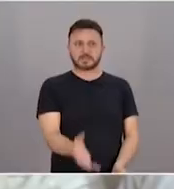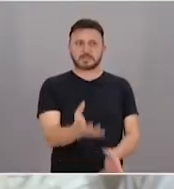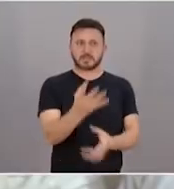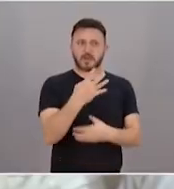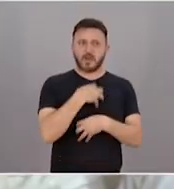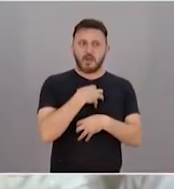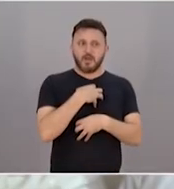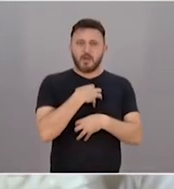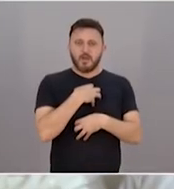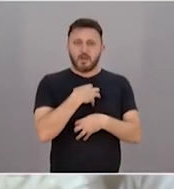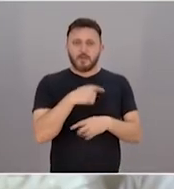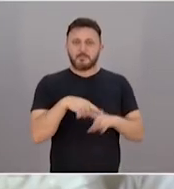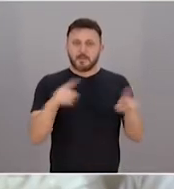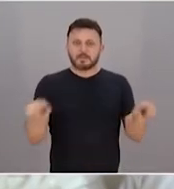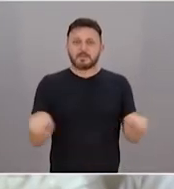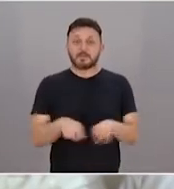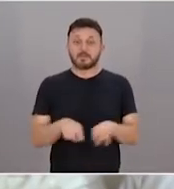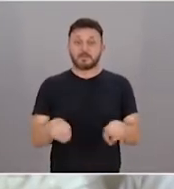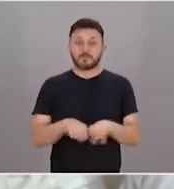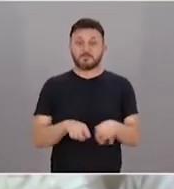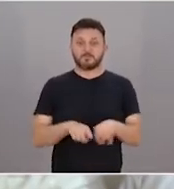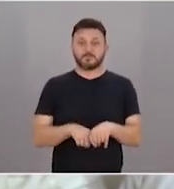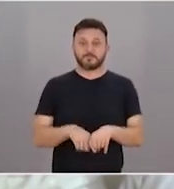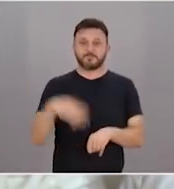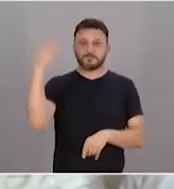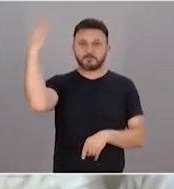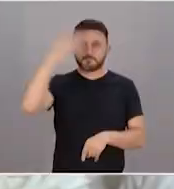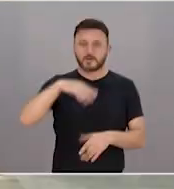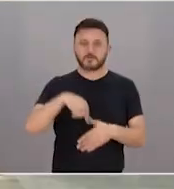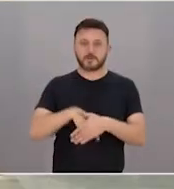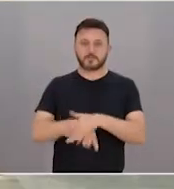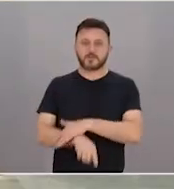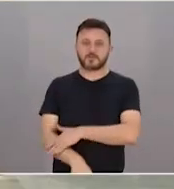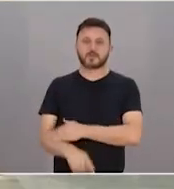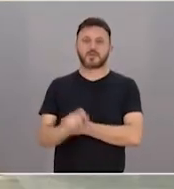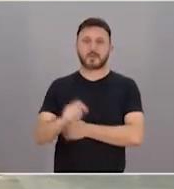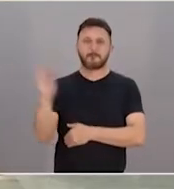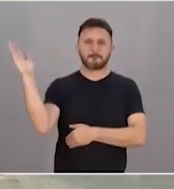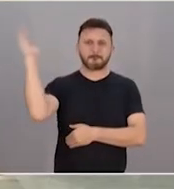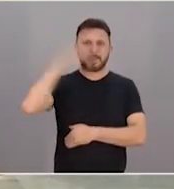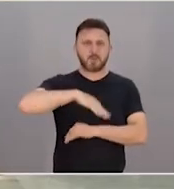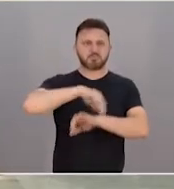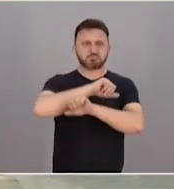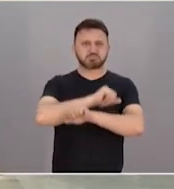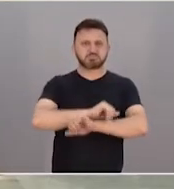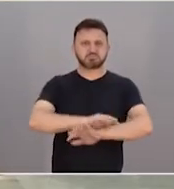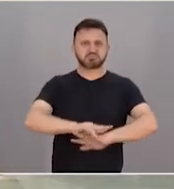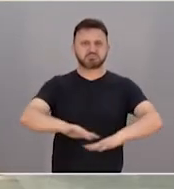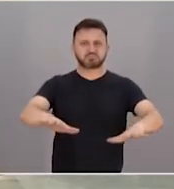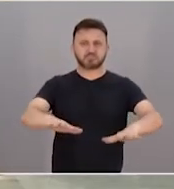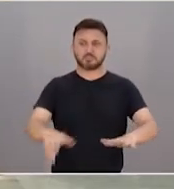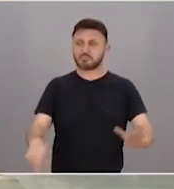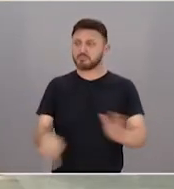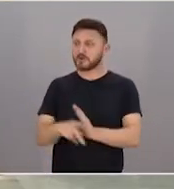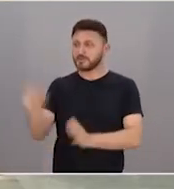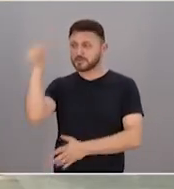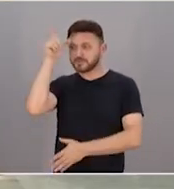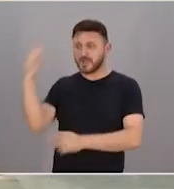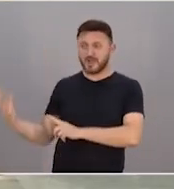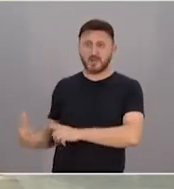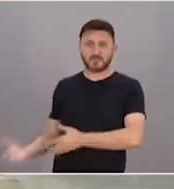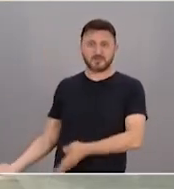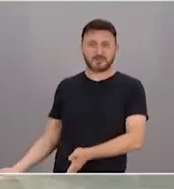hipersensibilidade, mas ao mesmo tempo, sinais de profunda malignidade. De quem? Do diabo,